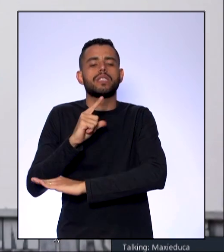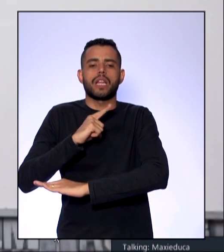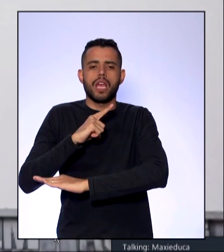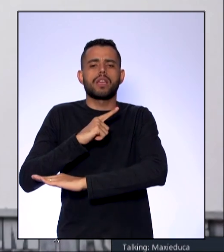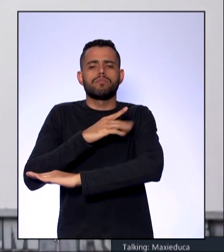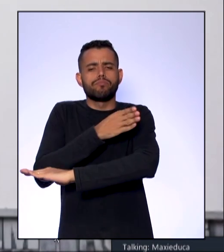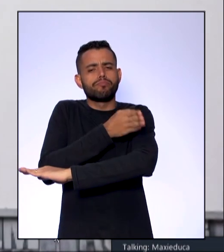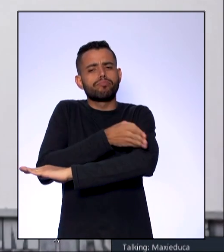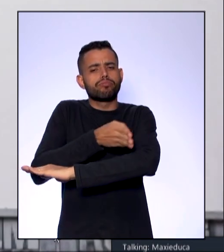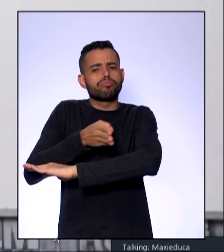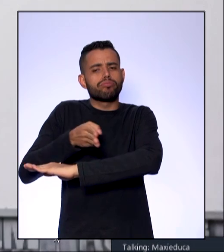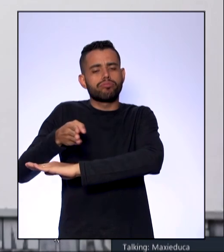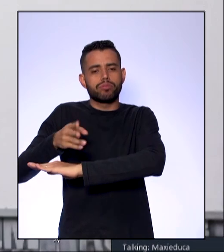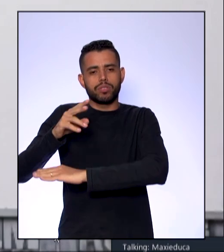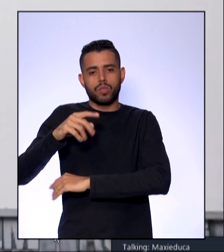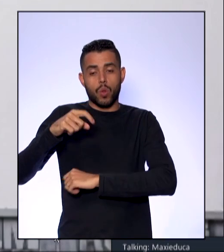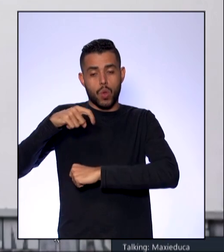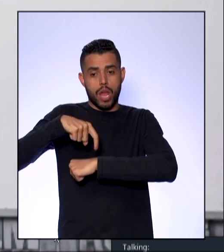cronologia